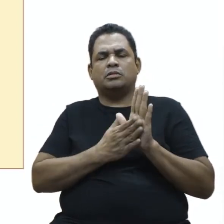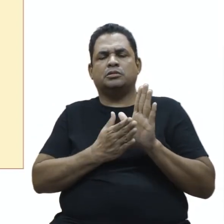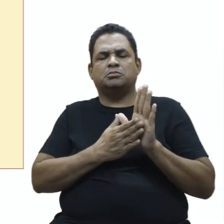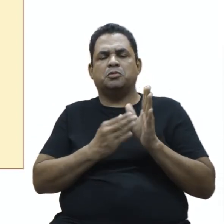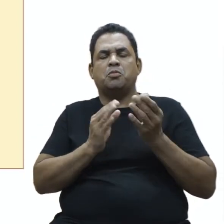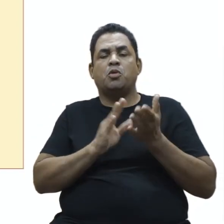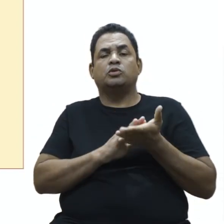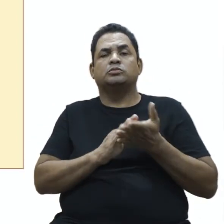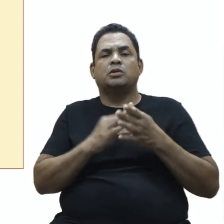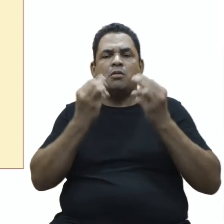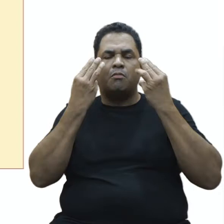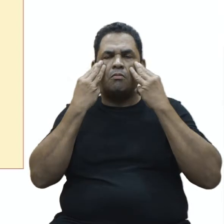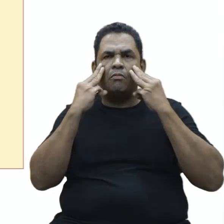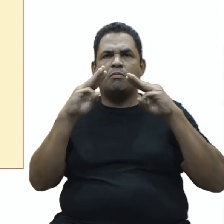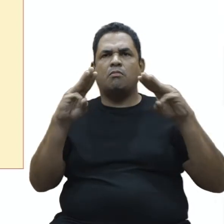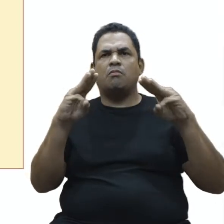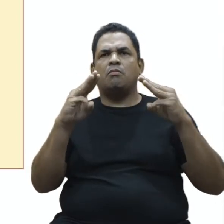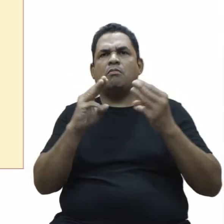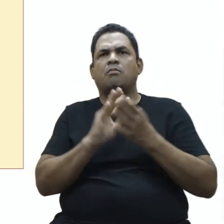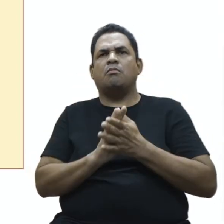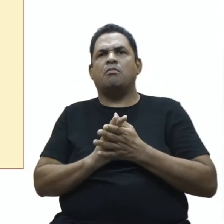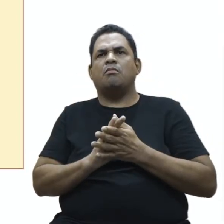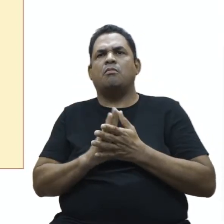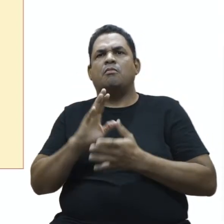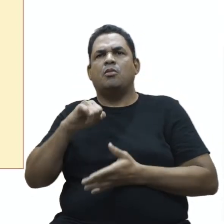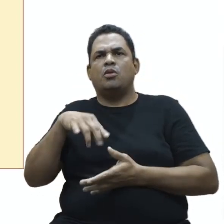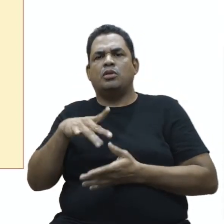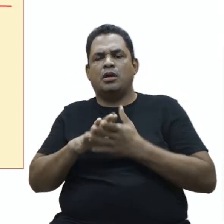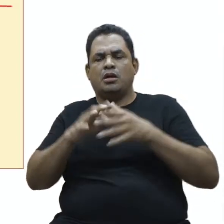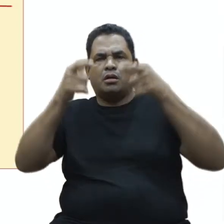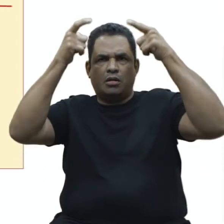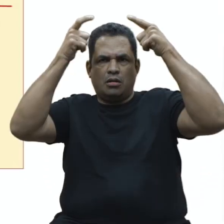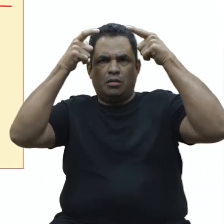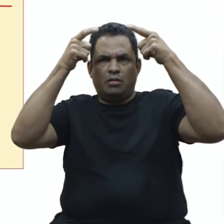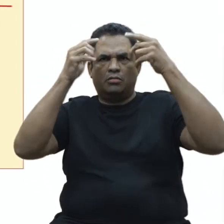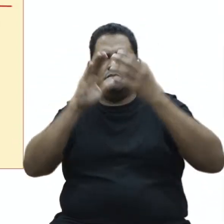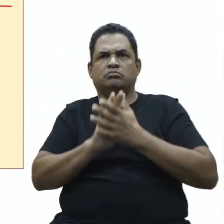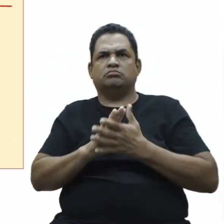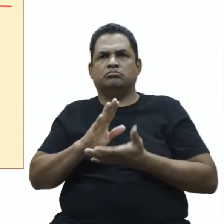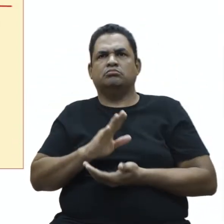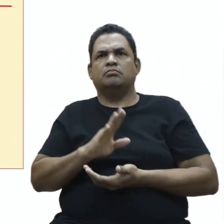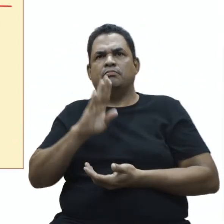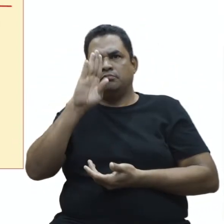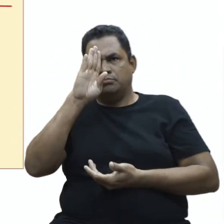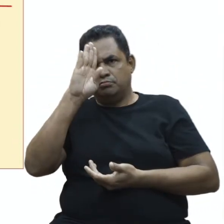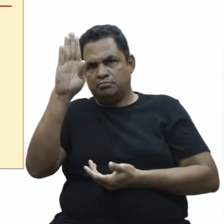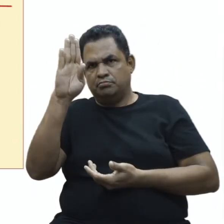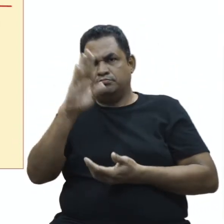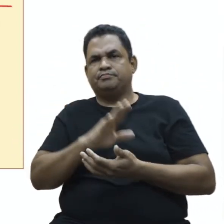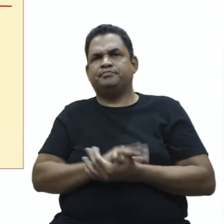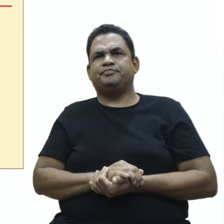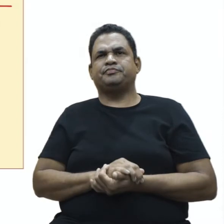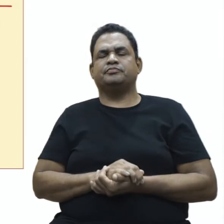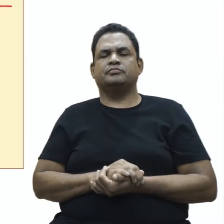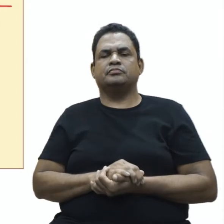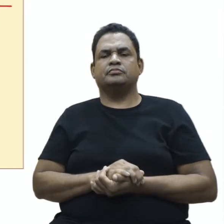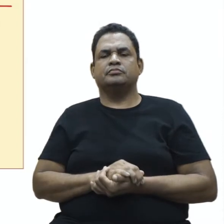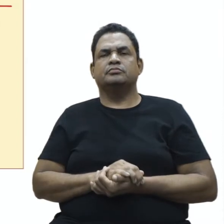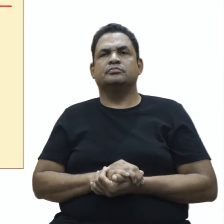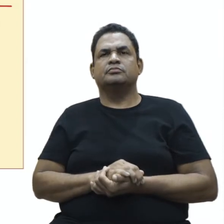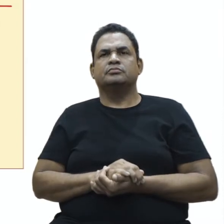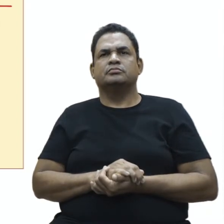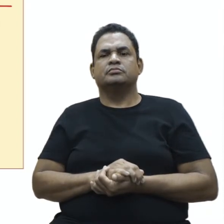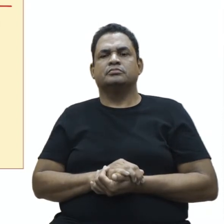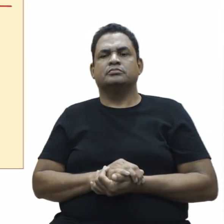Maquiavel seria a monarquia, que ele também chama de principado, o pai da ciência política, tá, gente? Só para vocês